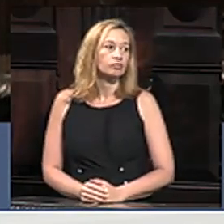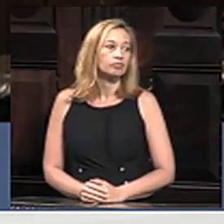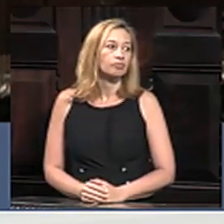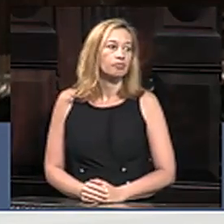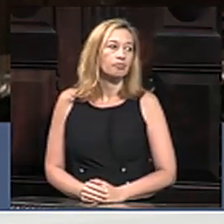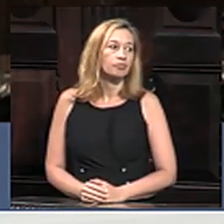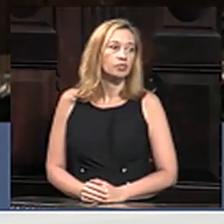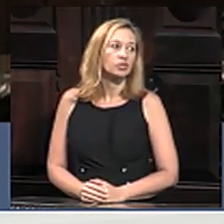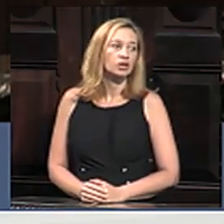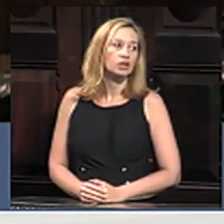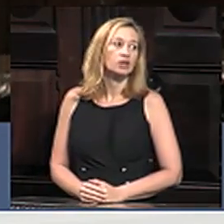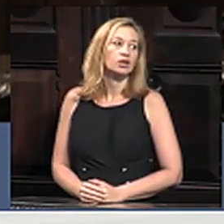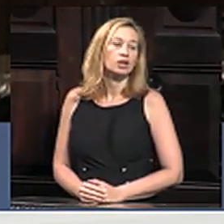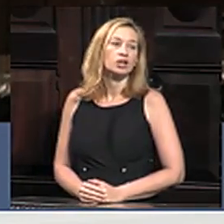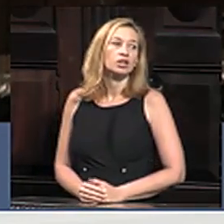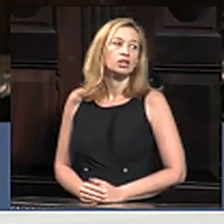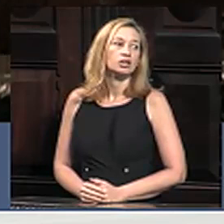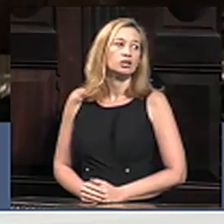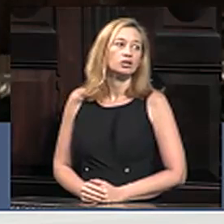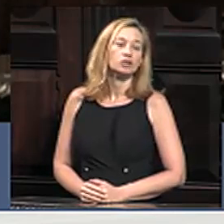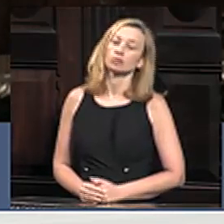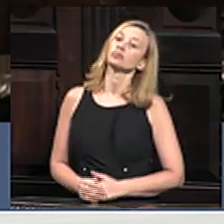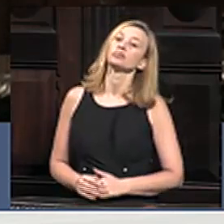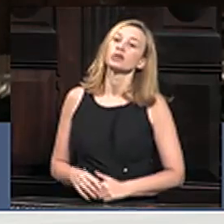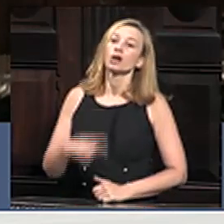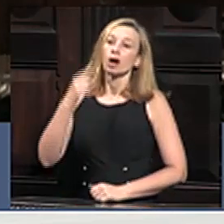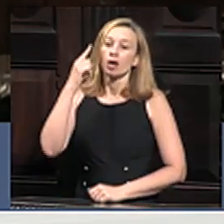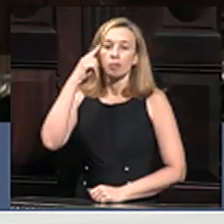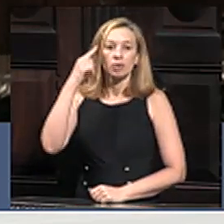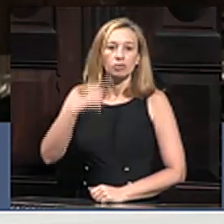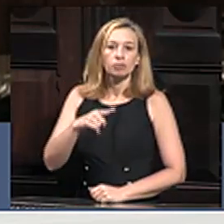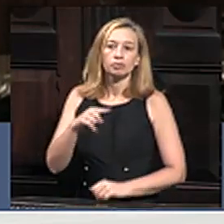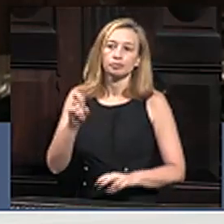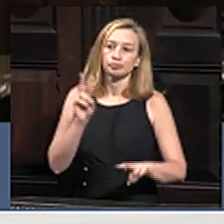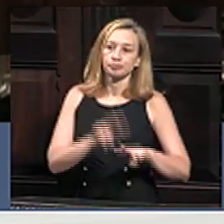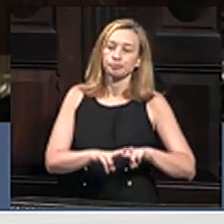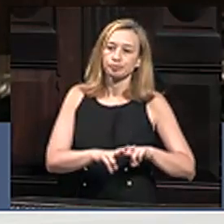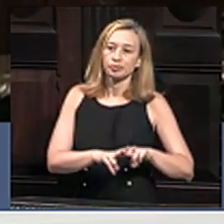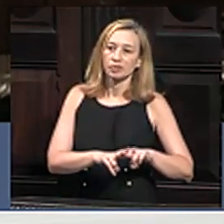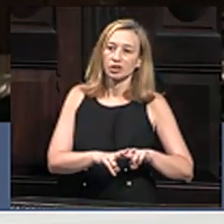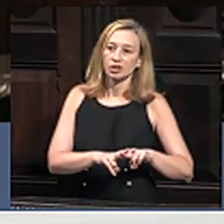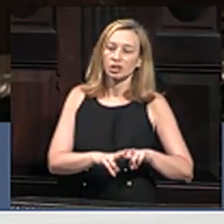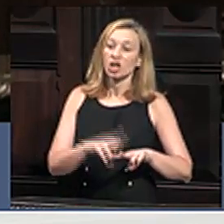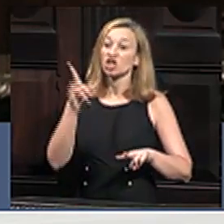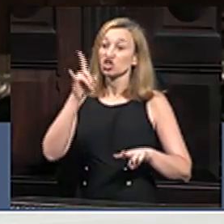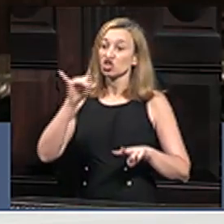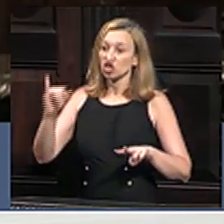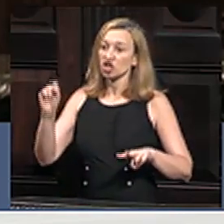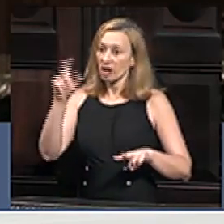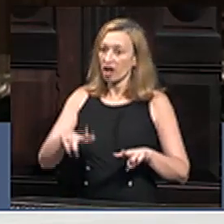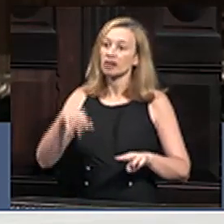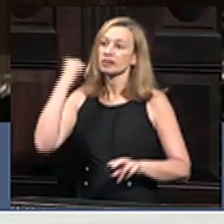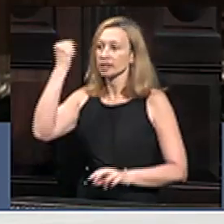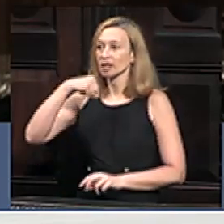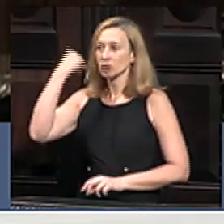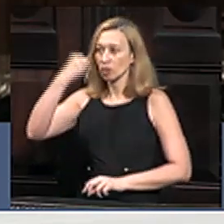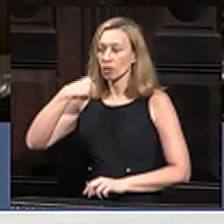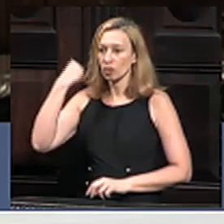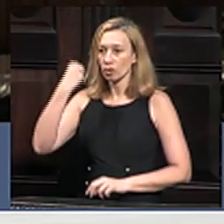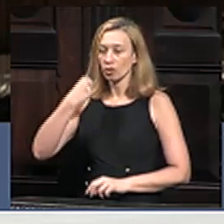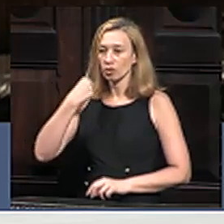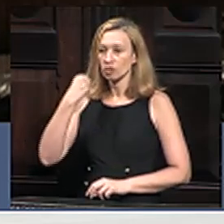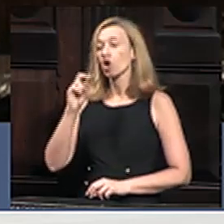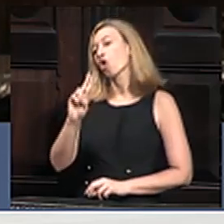condenados criminalmente no regime semiaberto. De dia é senador